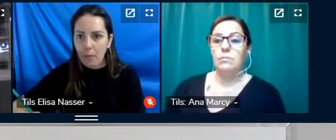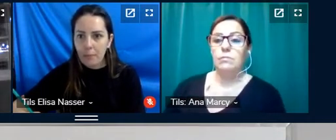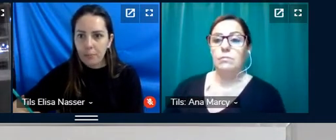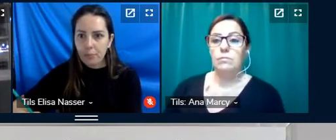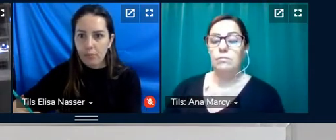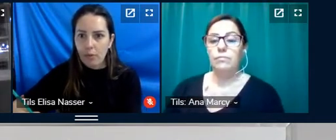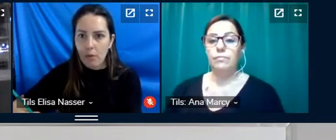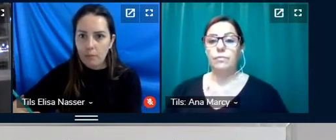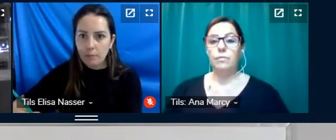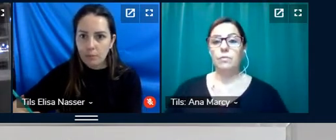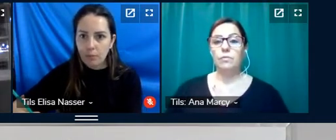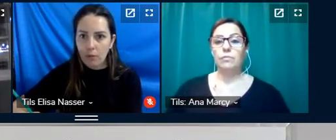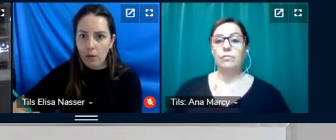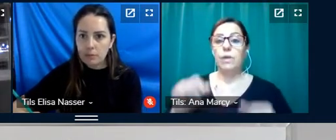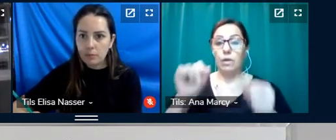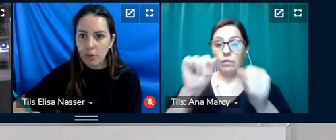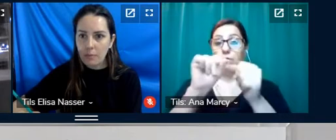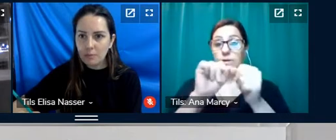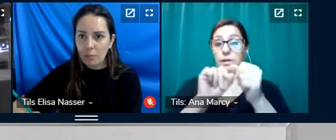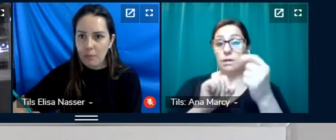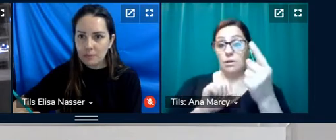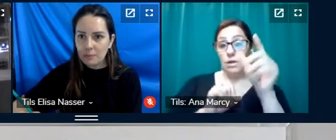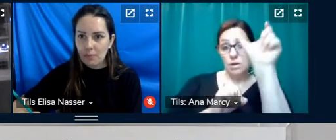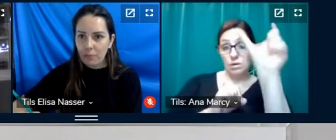Não, eu vou deixar para vocês fazerem.